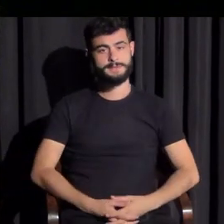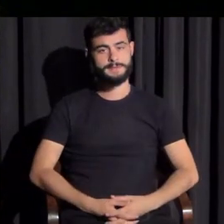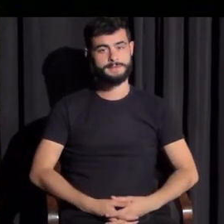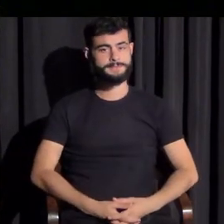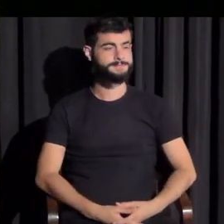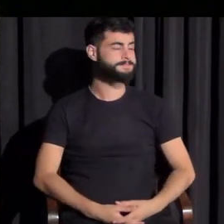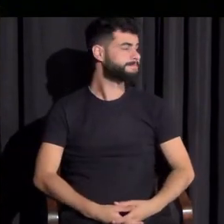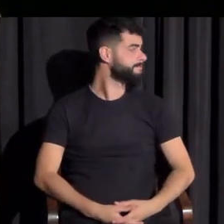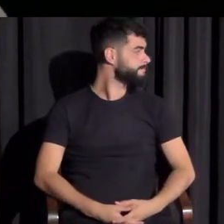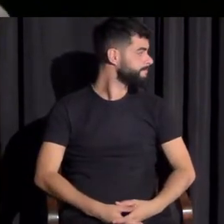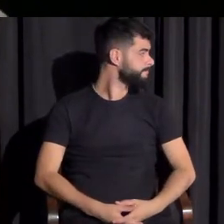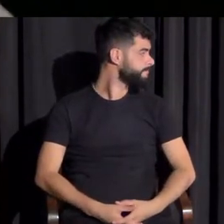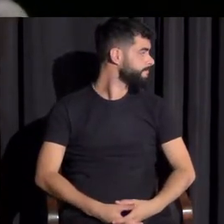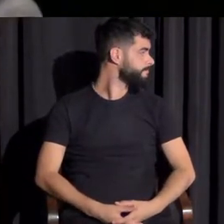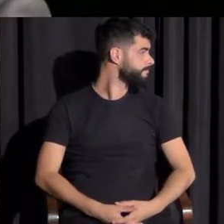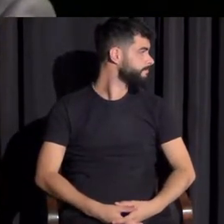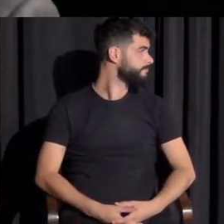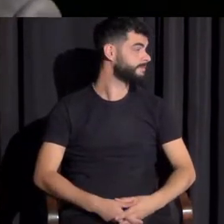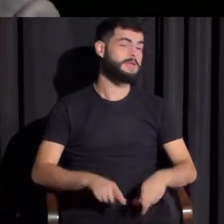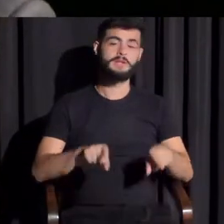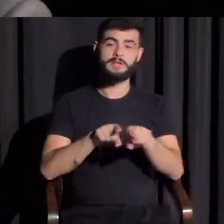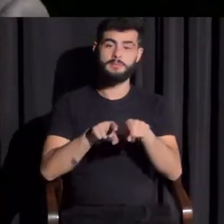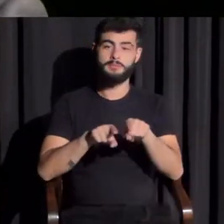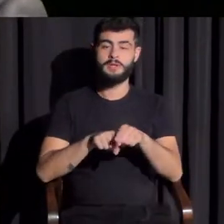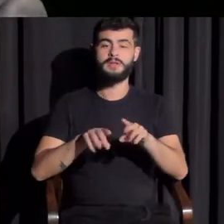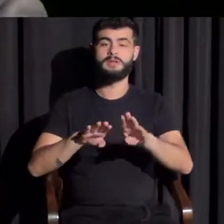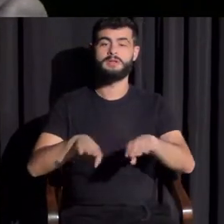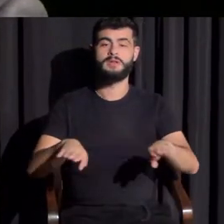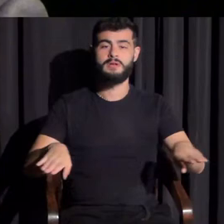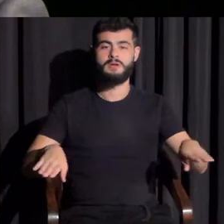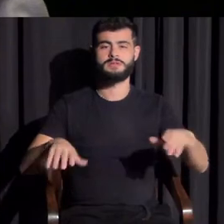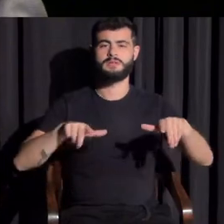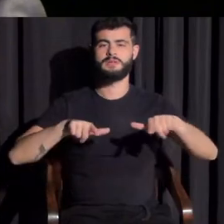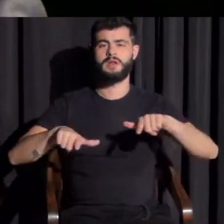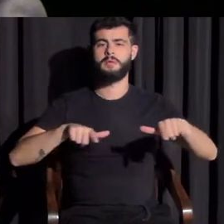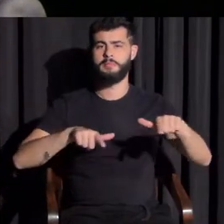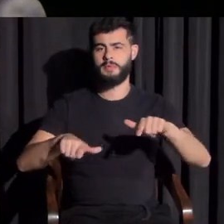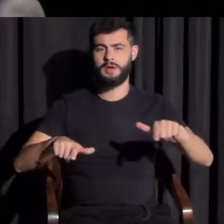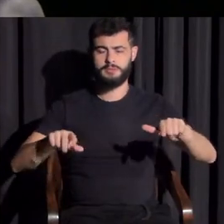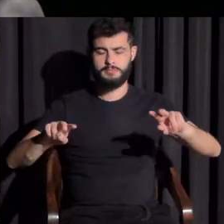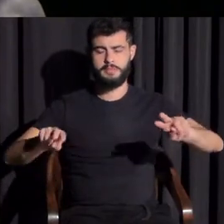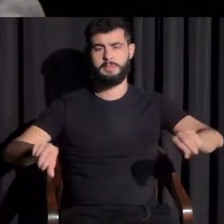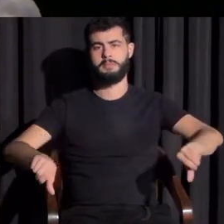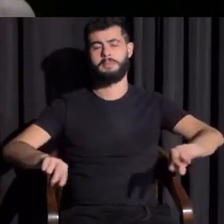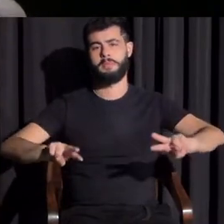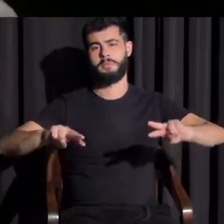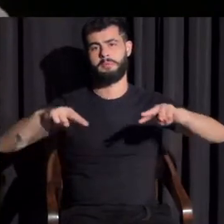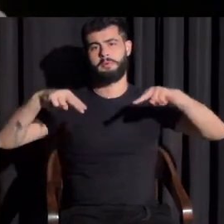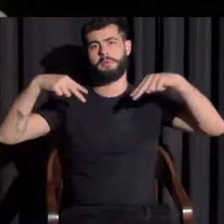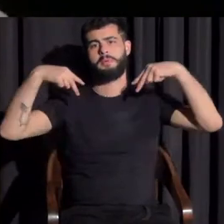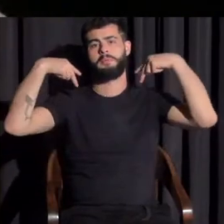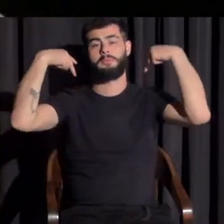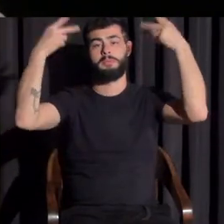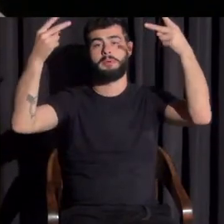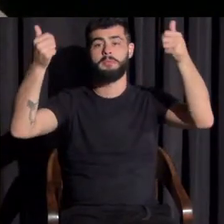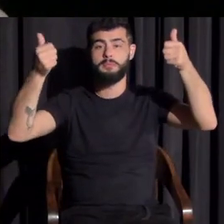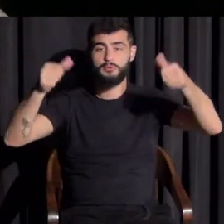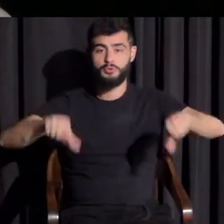Aumenta também o trabalho infantil no país, também em decorrência dessa situação de